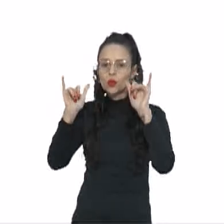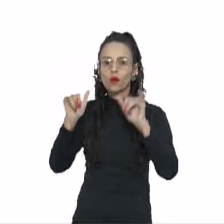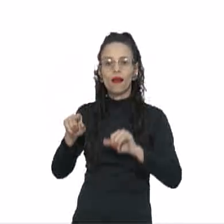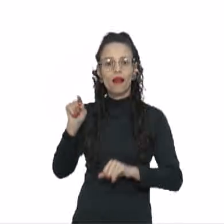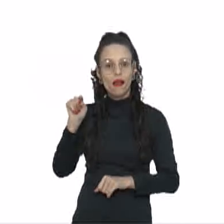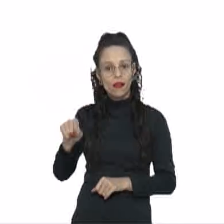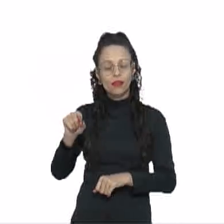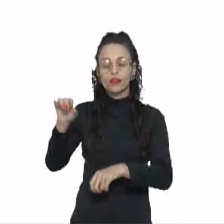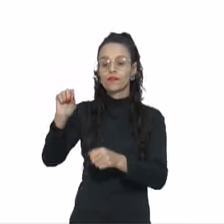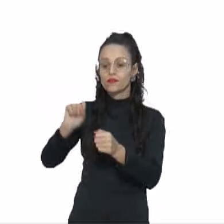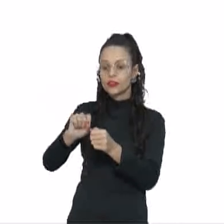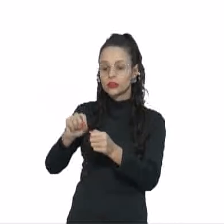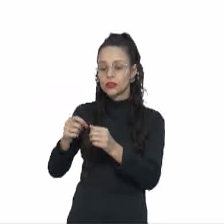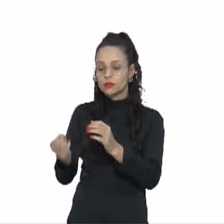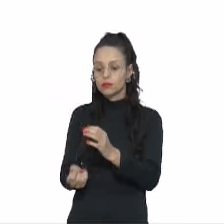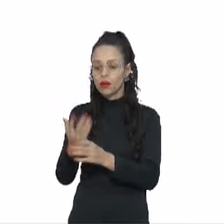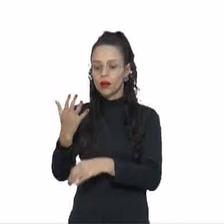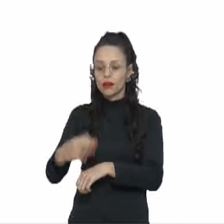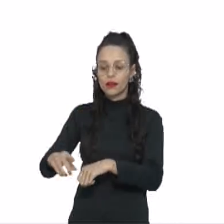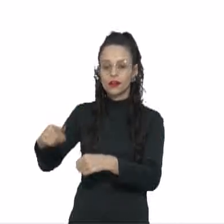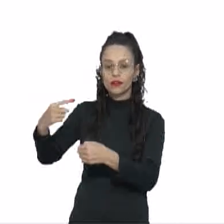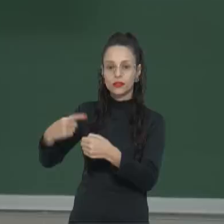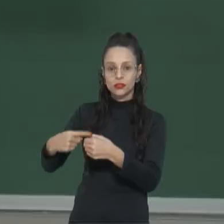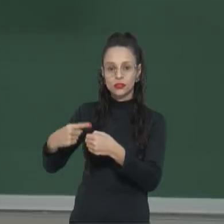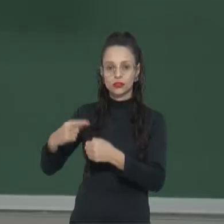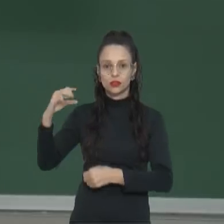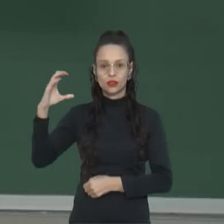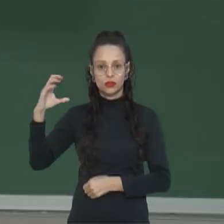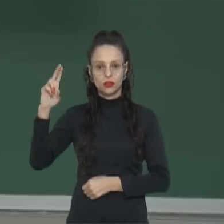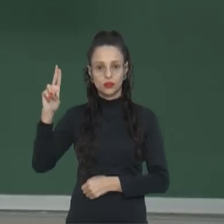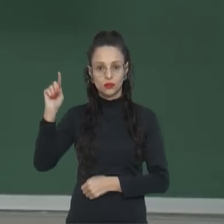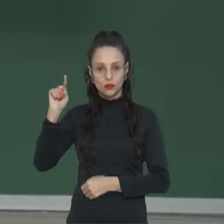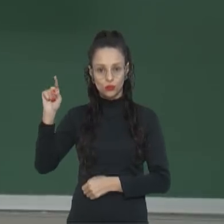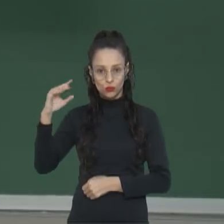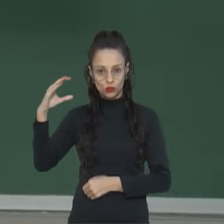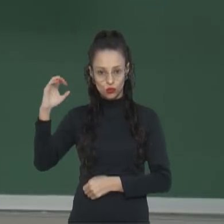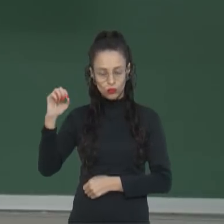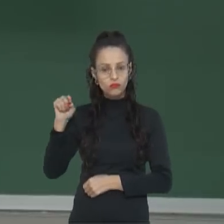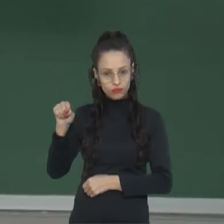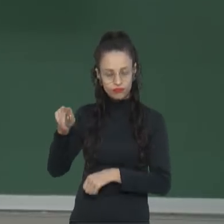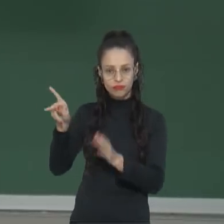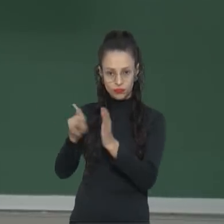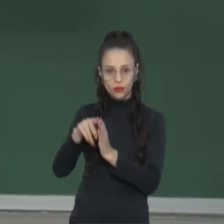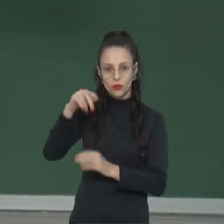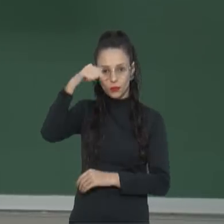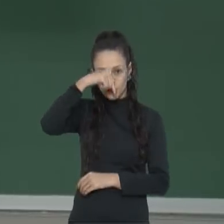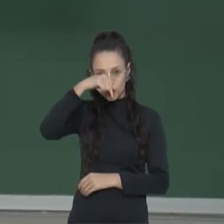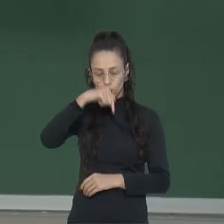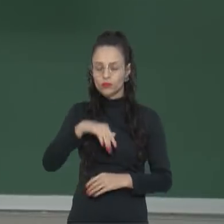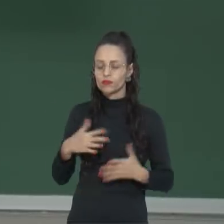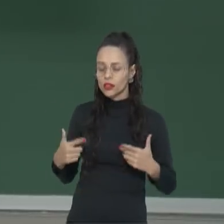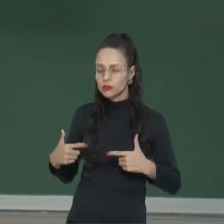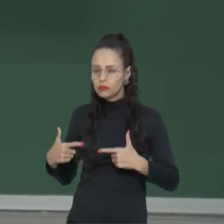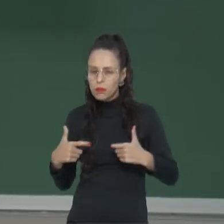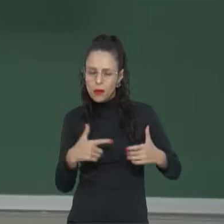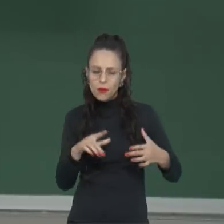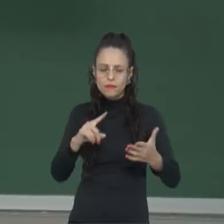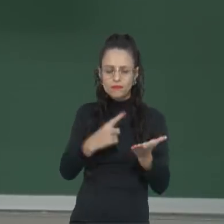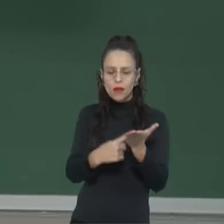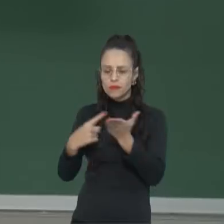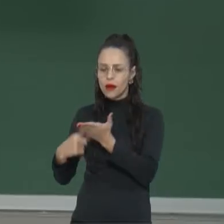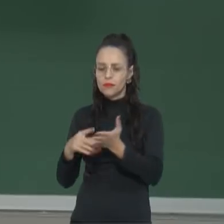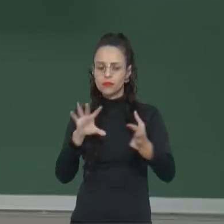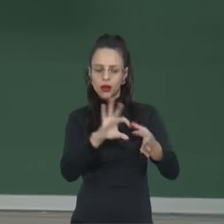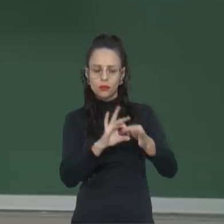de Cusco, né, no atual Peru, aqui na região do Peru. Por meio de guerras ou de alianças